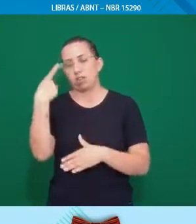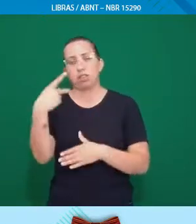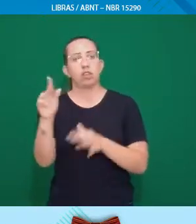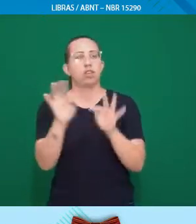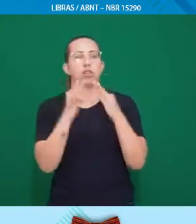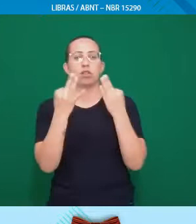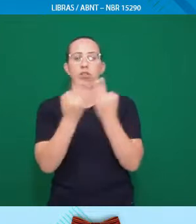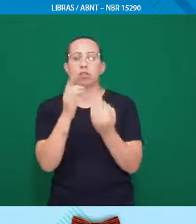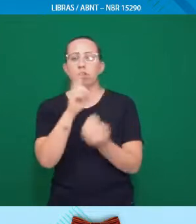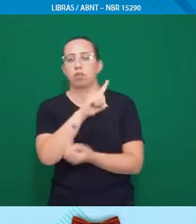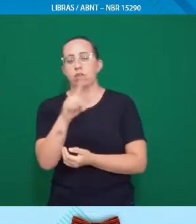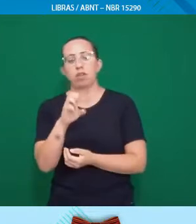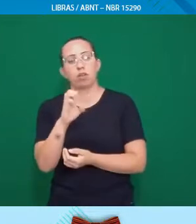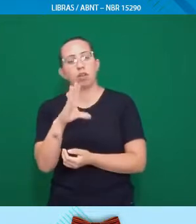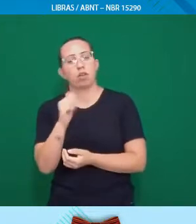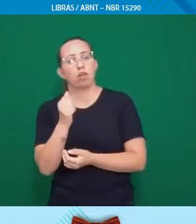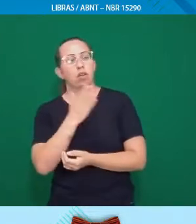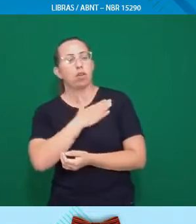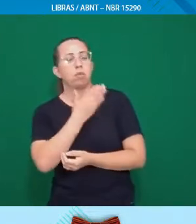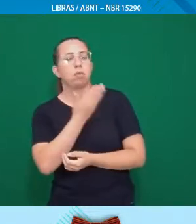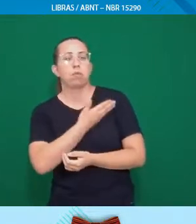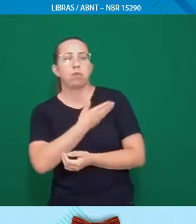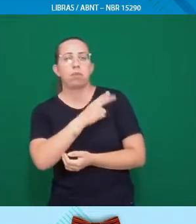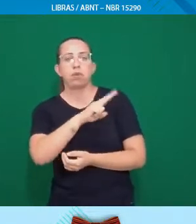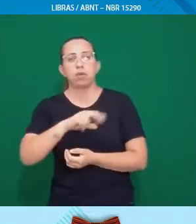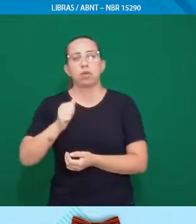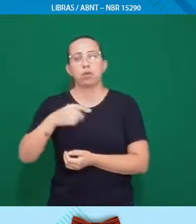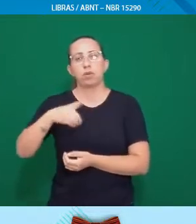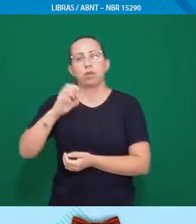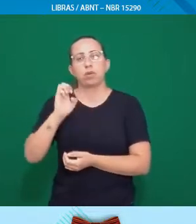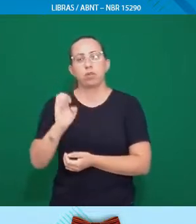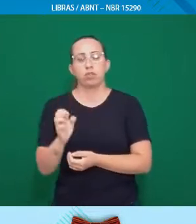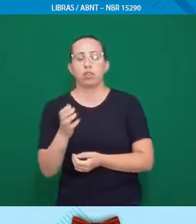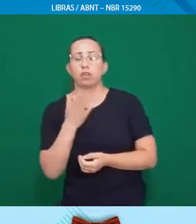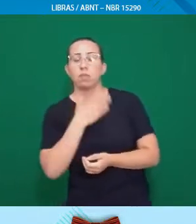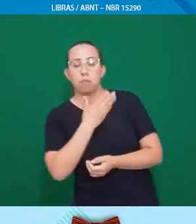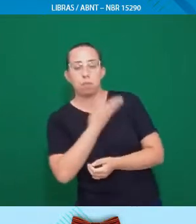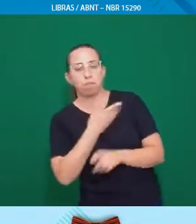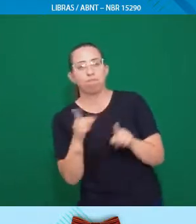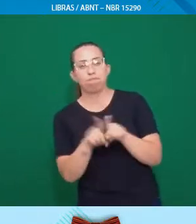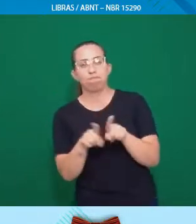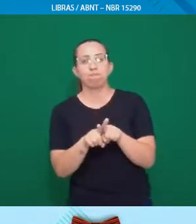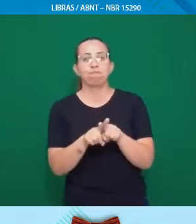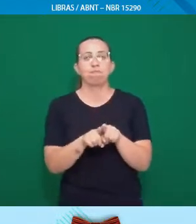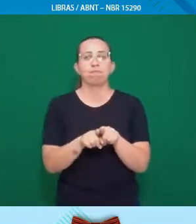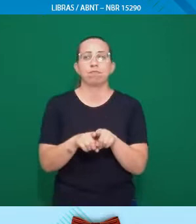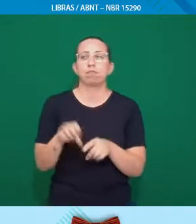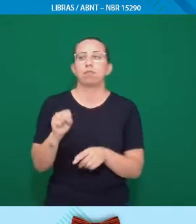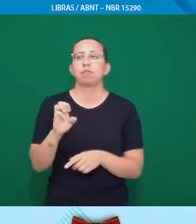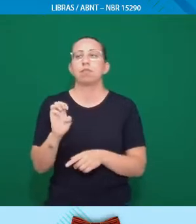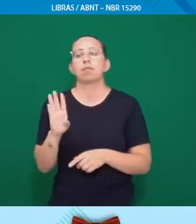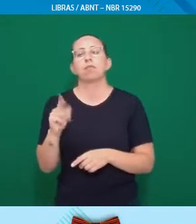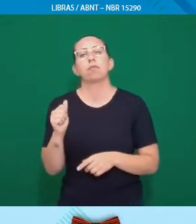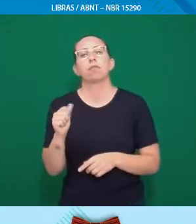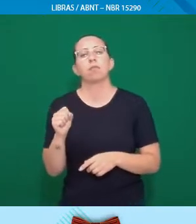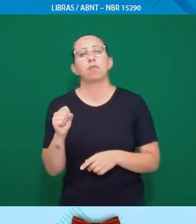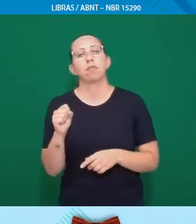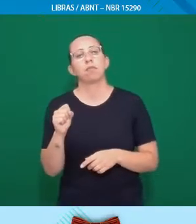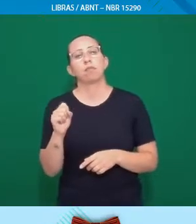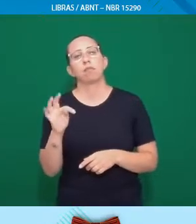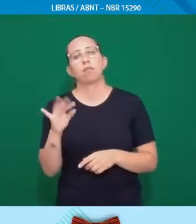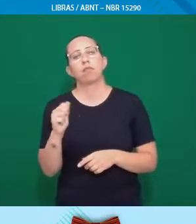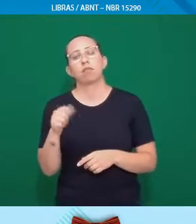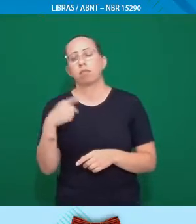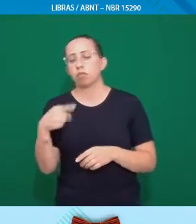ao final do Zeca meu amigo Alexandre meu parceiro esteve aqui de ver um prazer de conversar ou Sebastião enfim